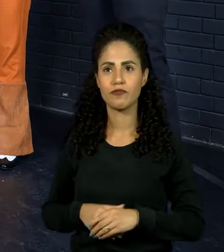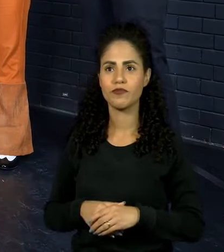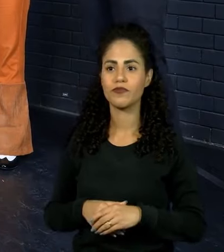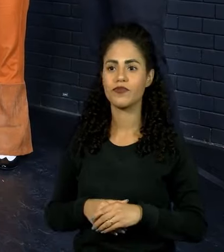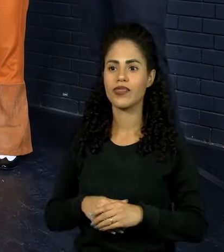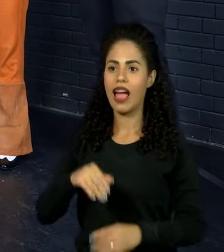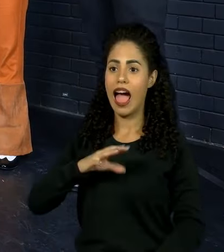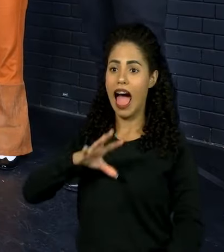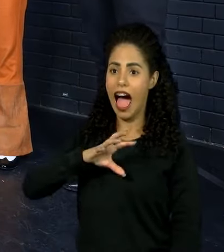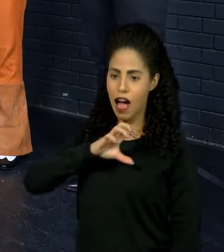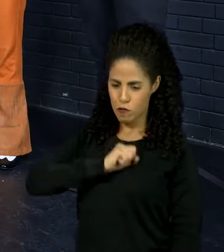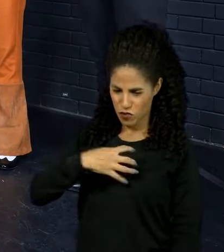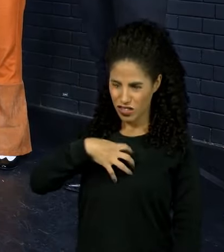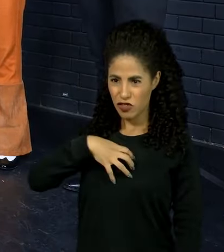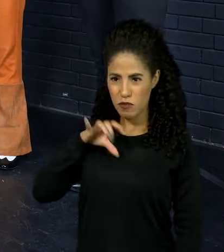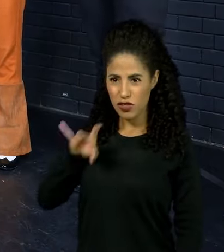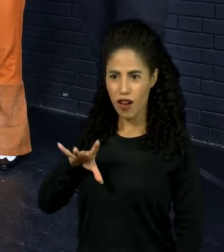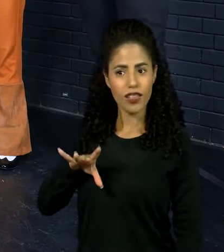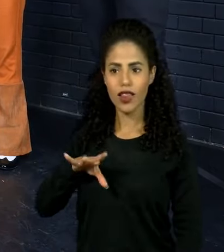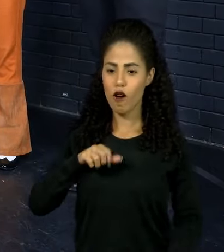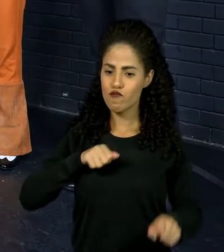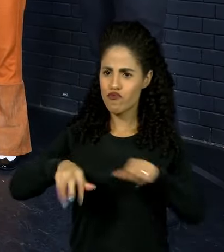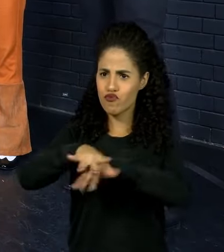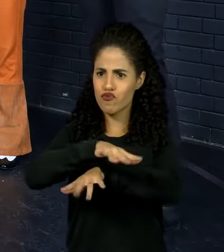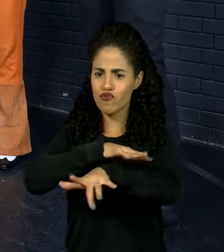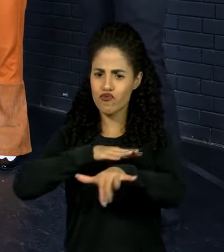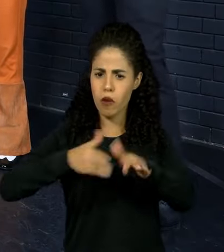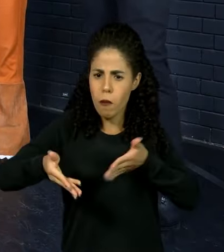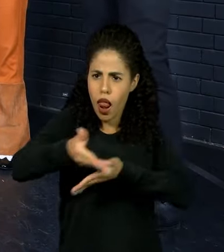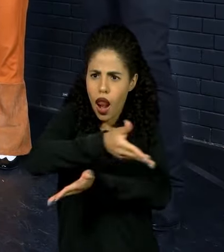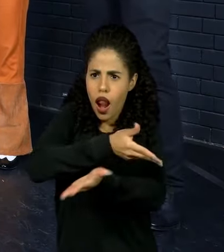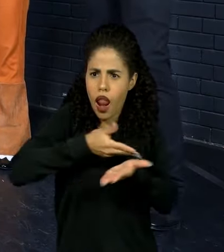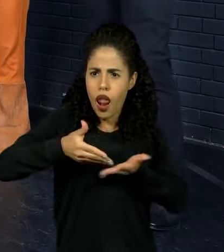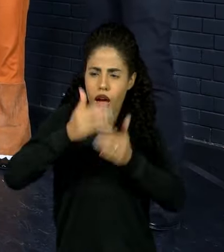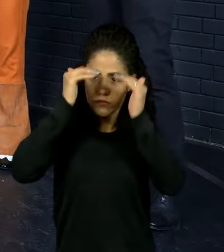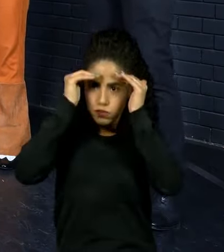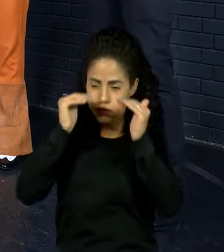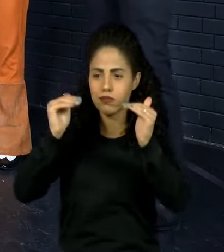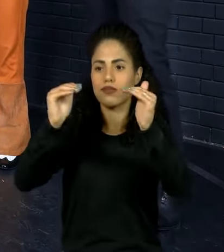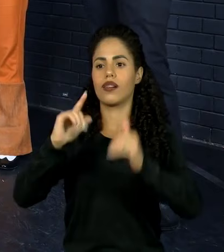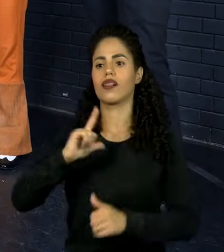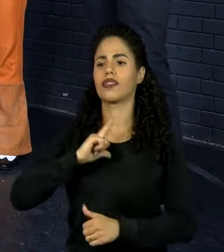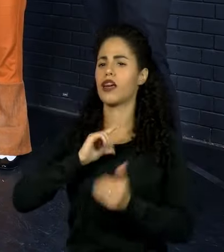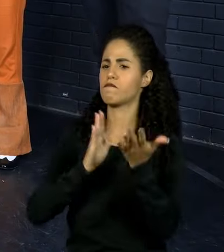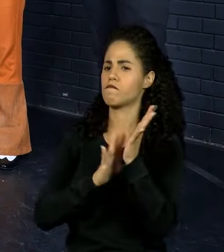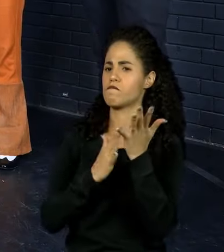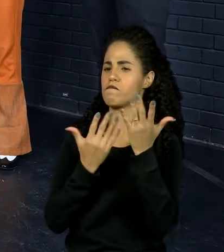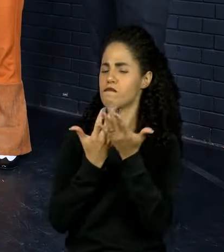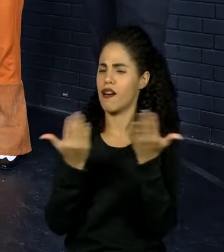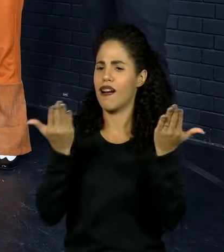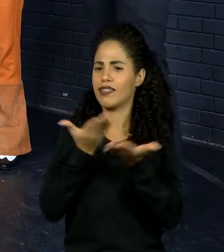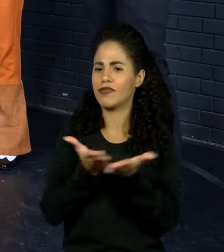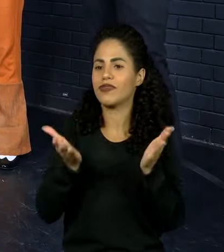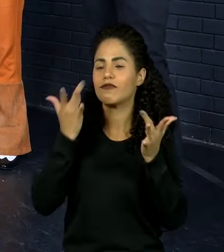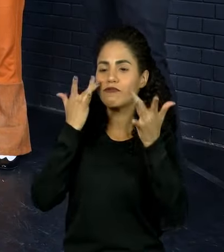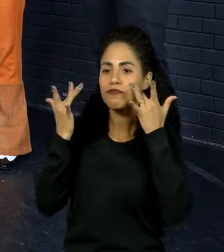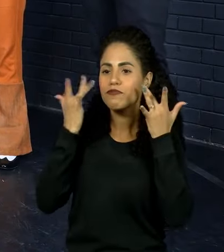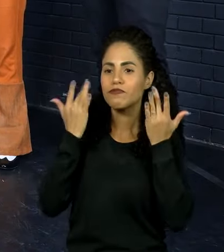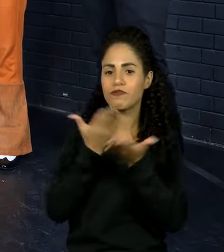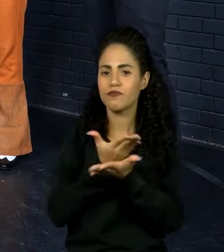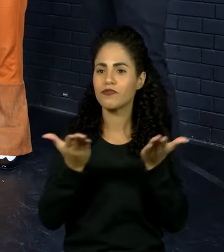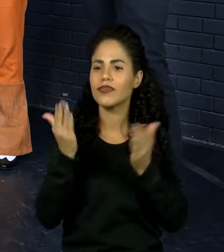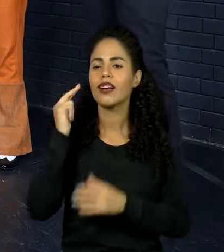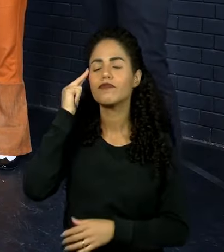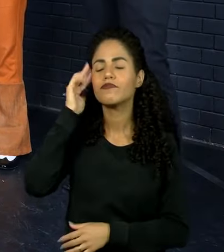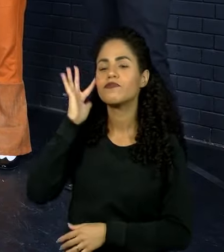não é sentimento é movimento movimento ético compromisso respeito parabéns parabéns pela peça parabéns